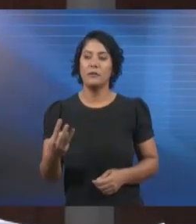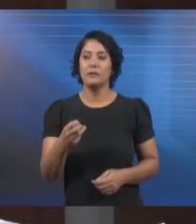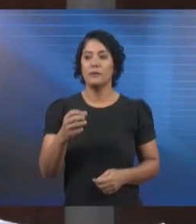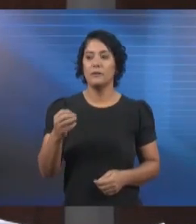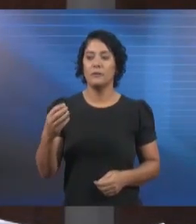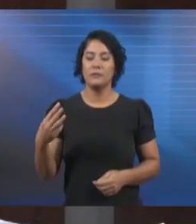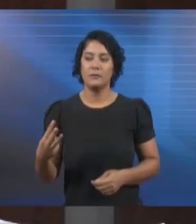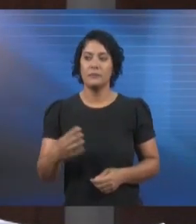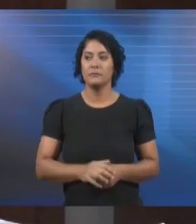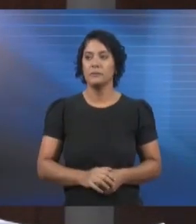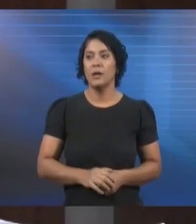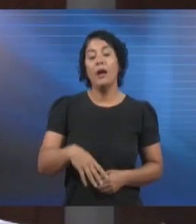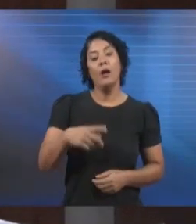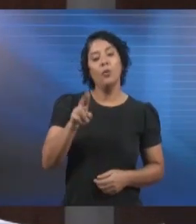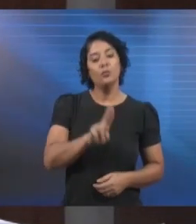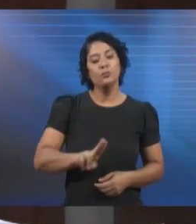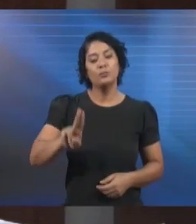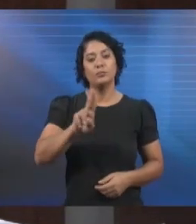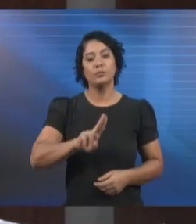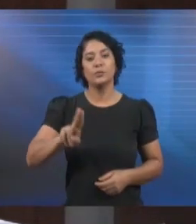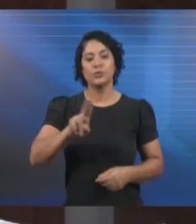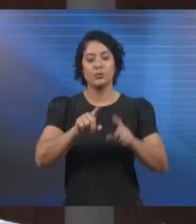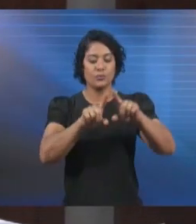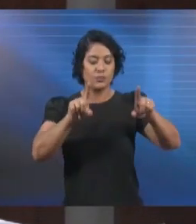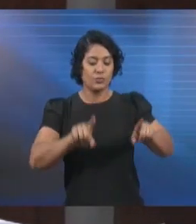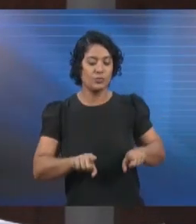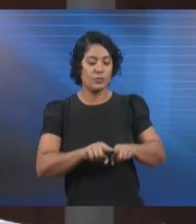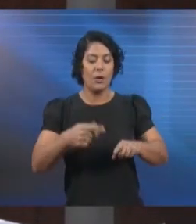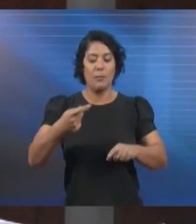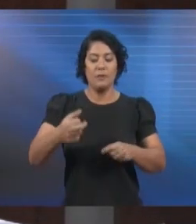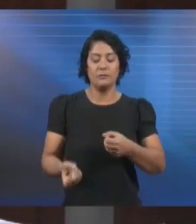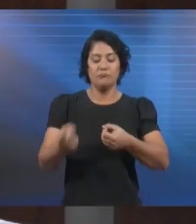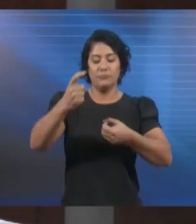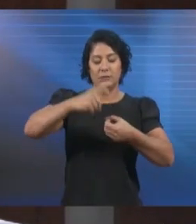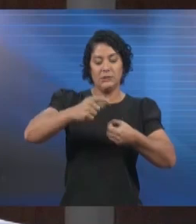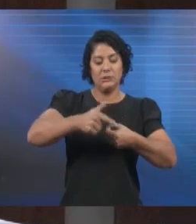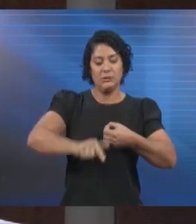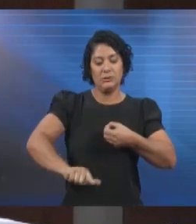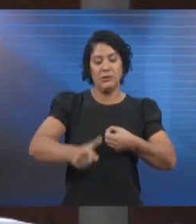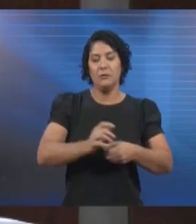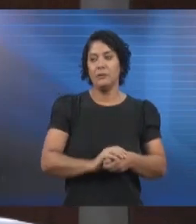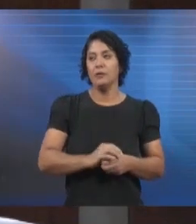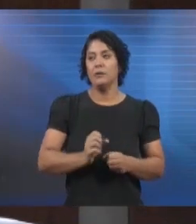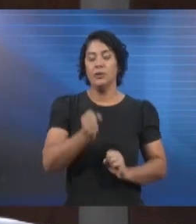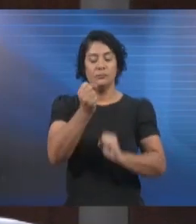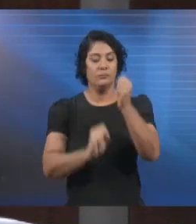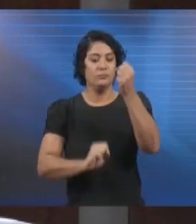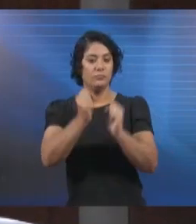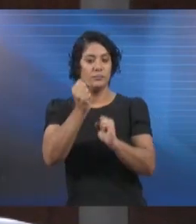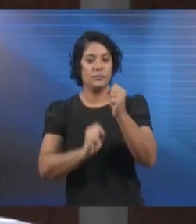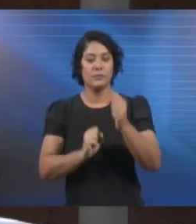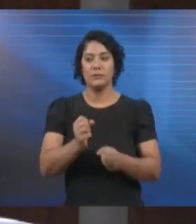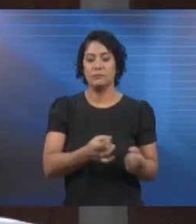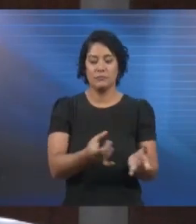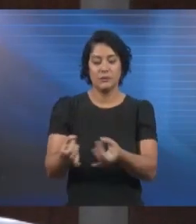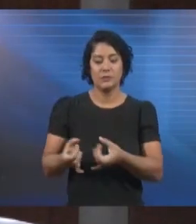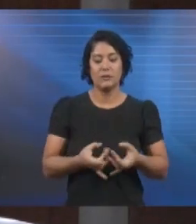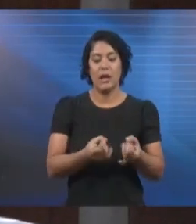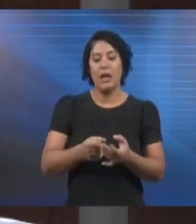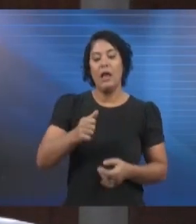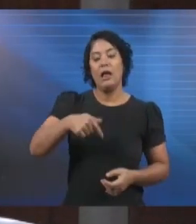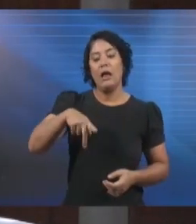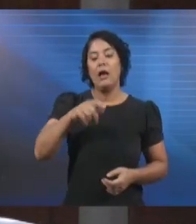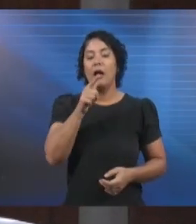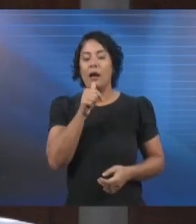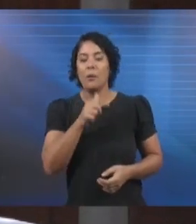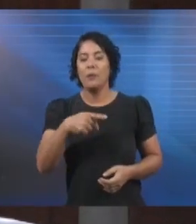2003 disciplina uso dos vasilhames plásticos retorn utilizado vazamento industrialização e comercialização de água mineral